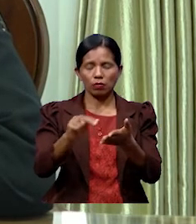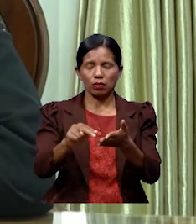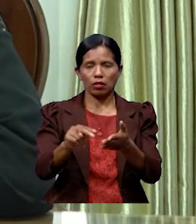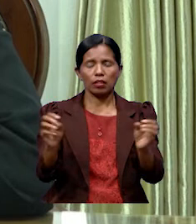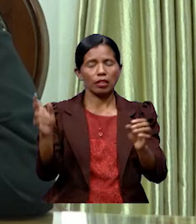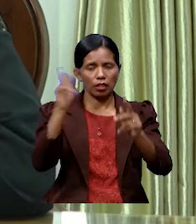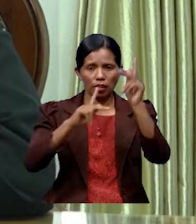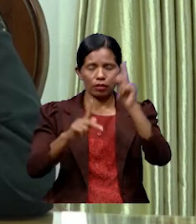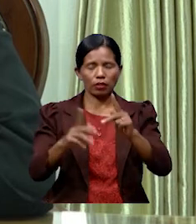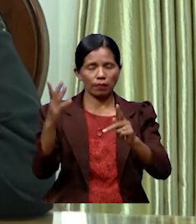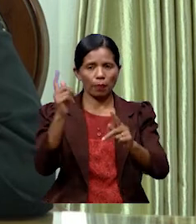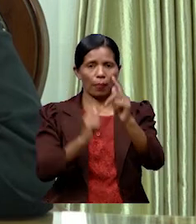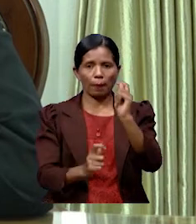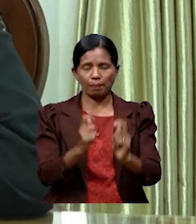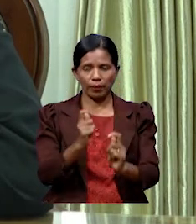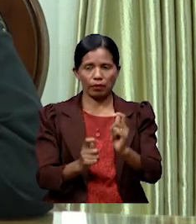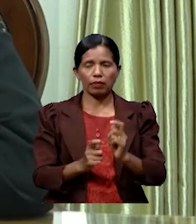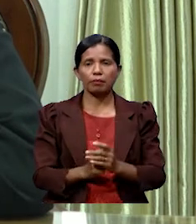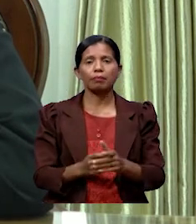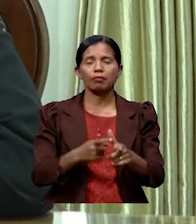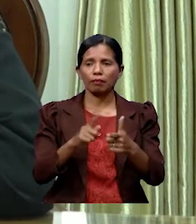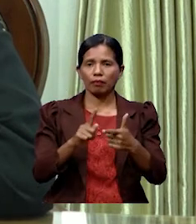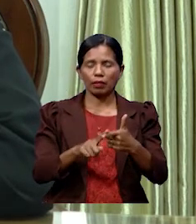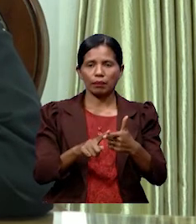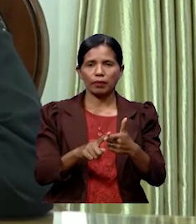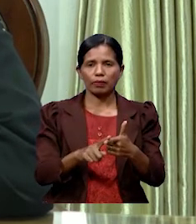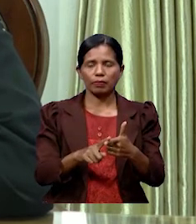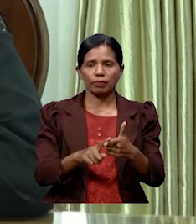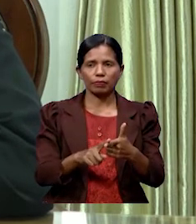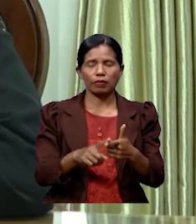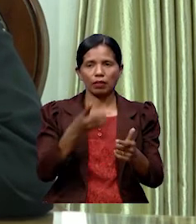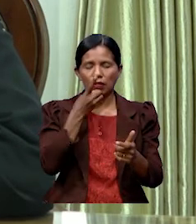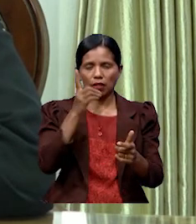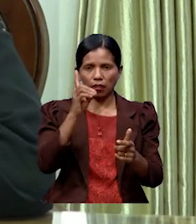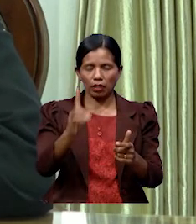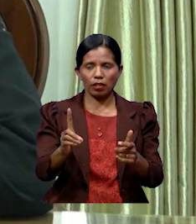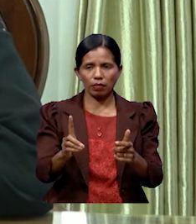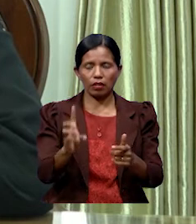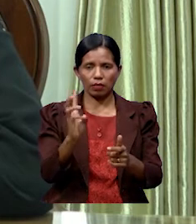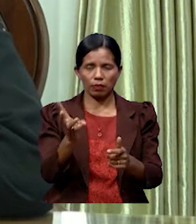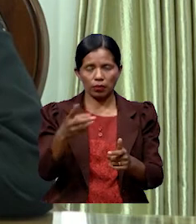caso rene tribunal mos depois a apreciação outro tribunal declara cata que nulo tamba